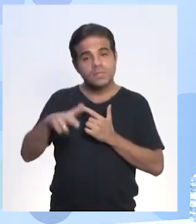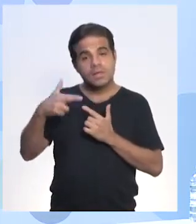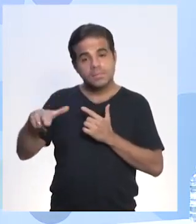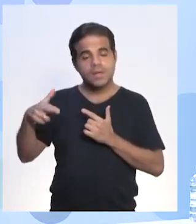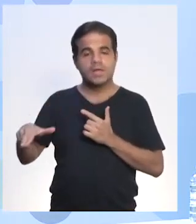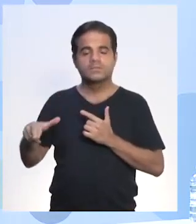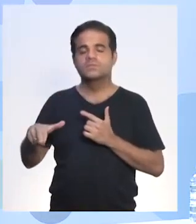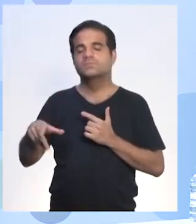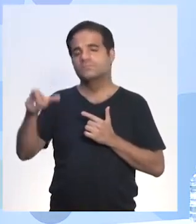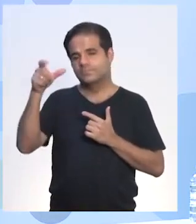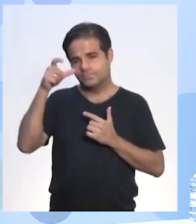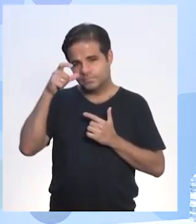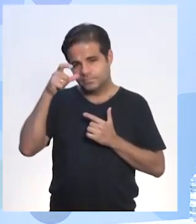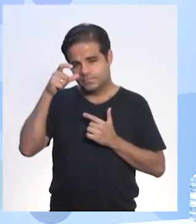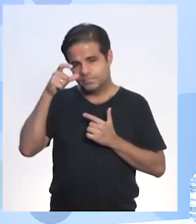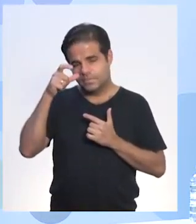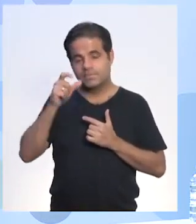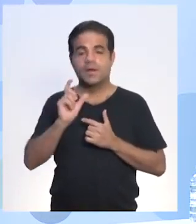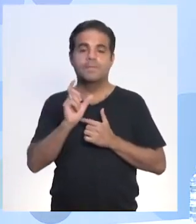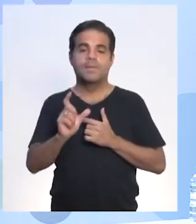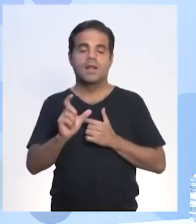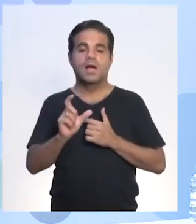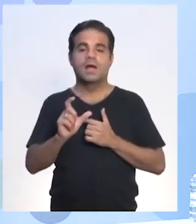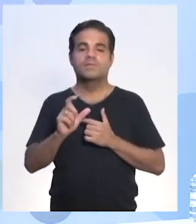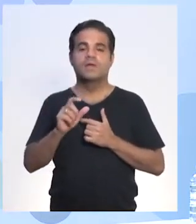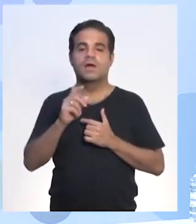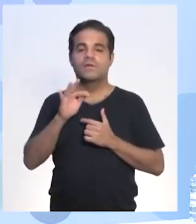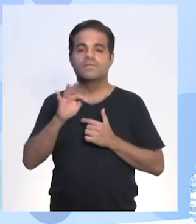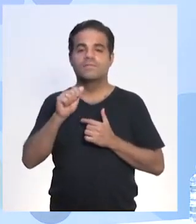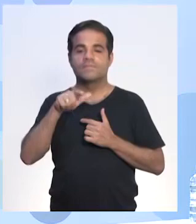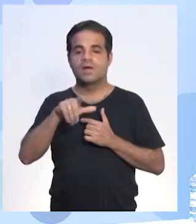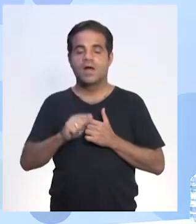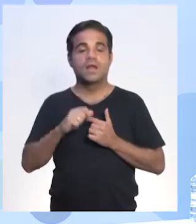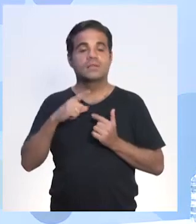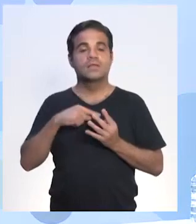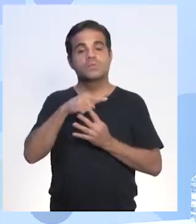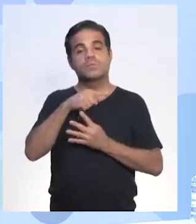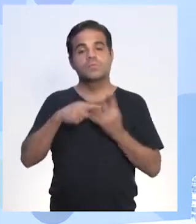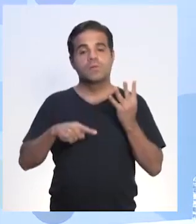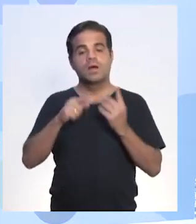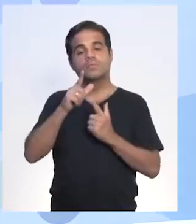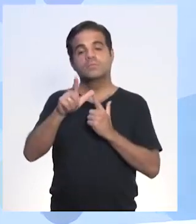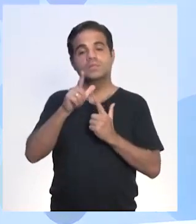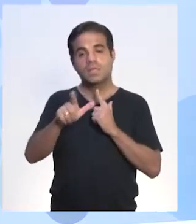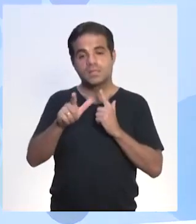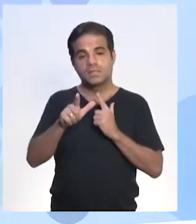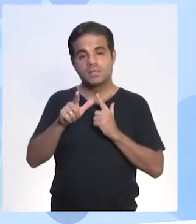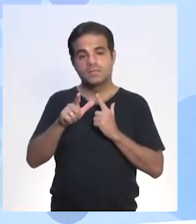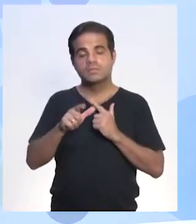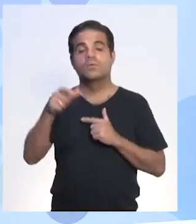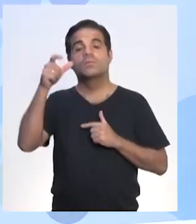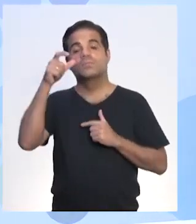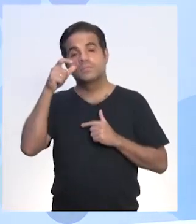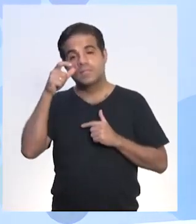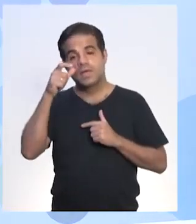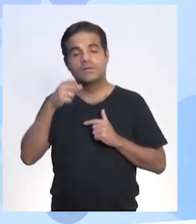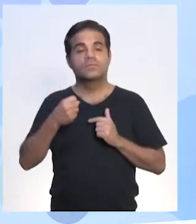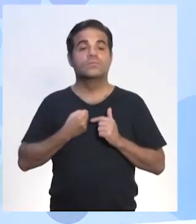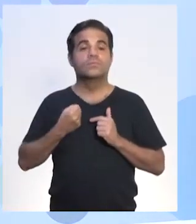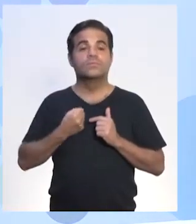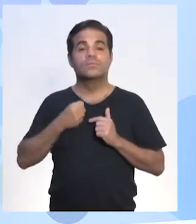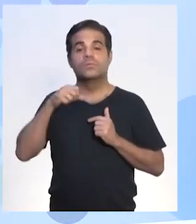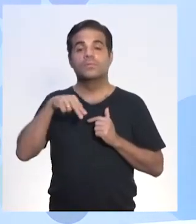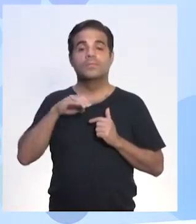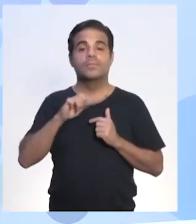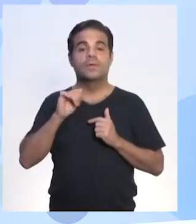repete. Observe, a palavra fala tem 4 letras, correto? Então, observe aqui no numerador.